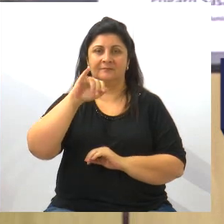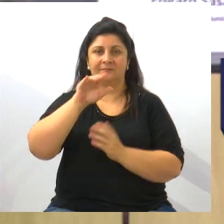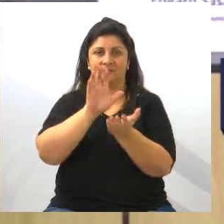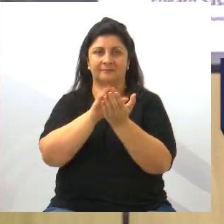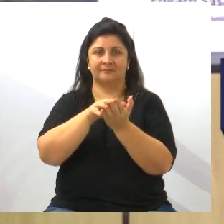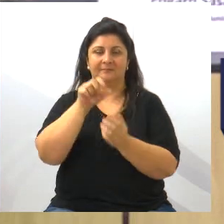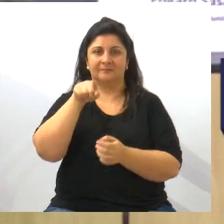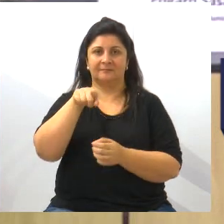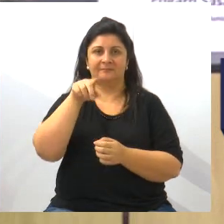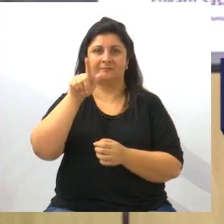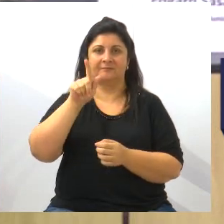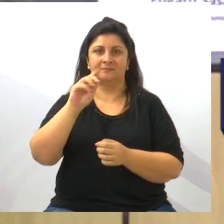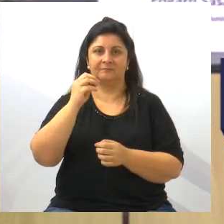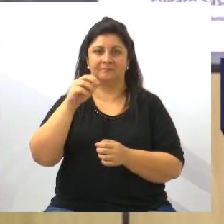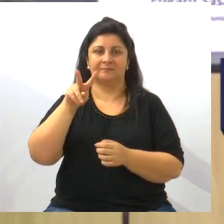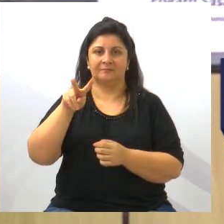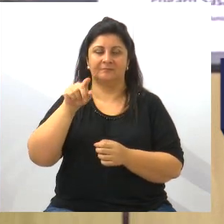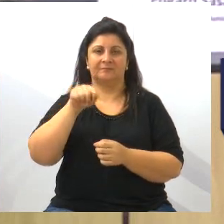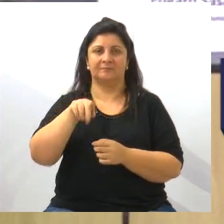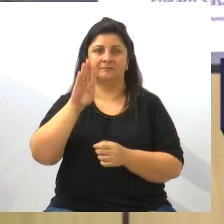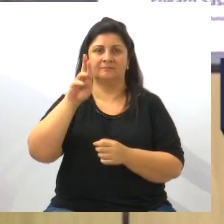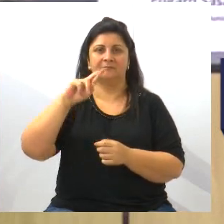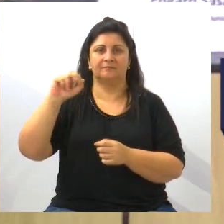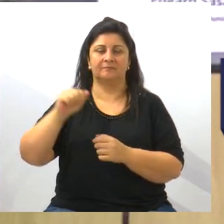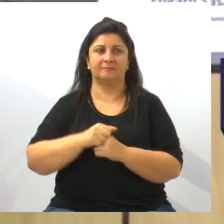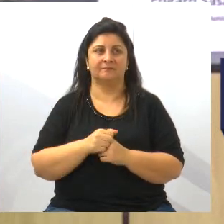prolar@jacareí.sp.gov.br é o e-mail. E